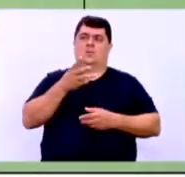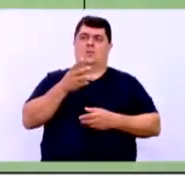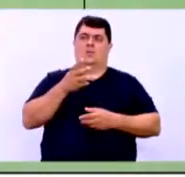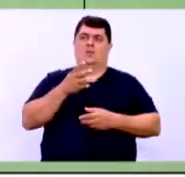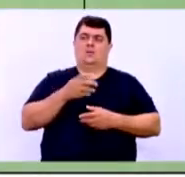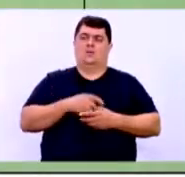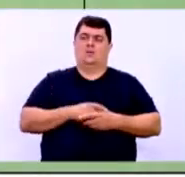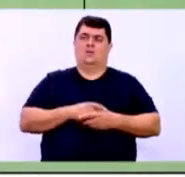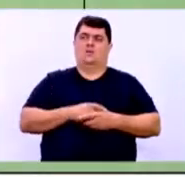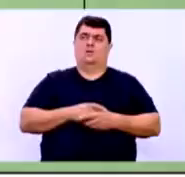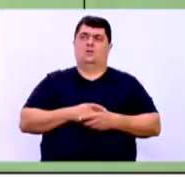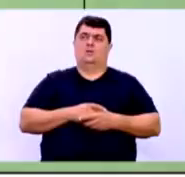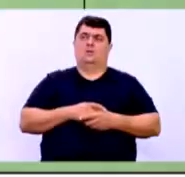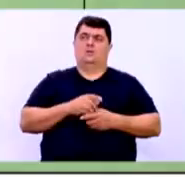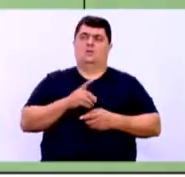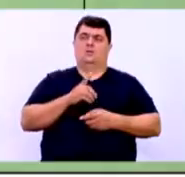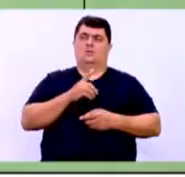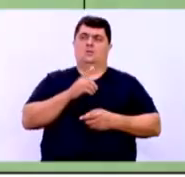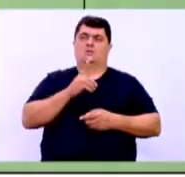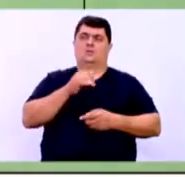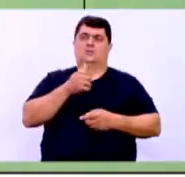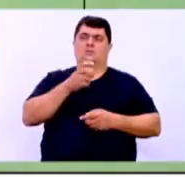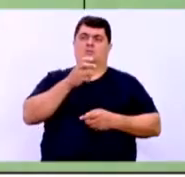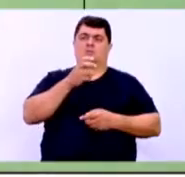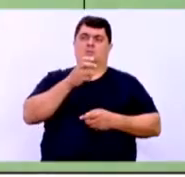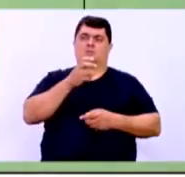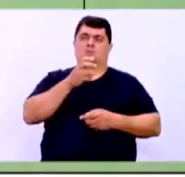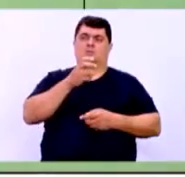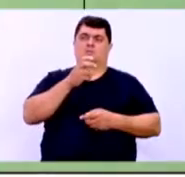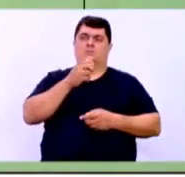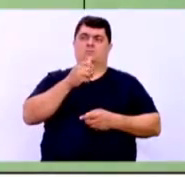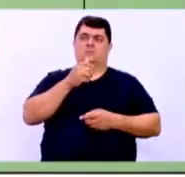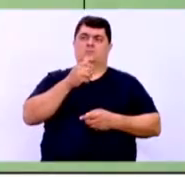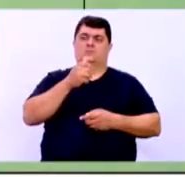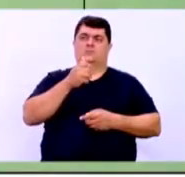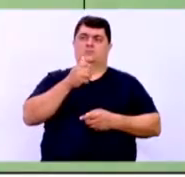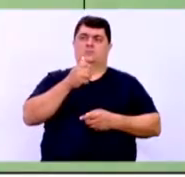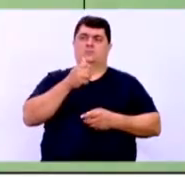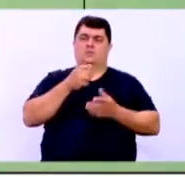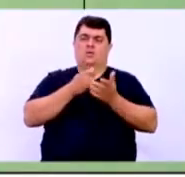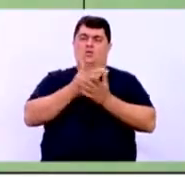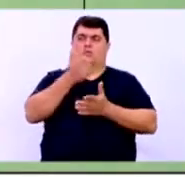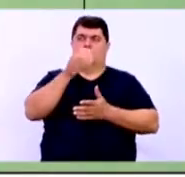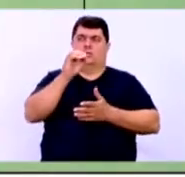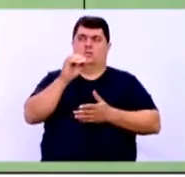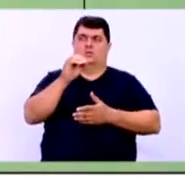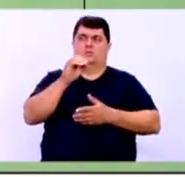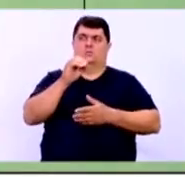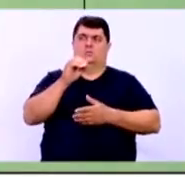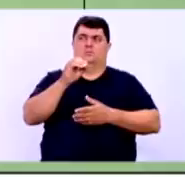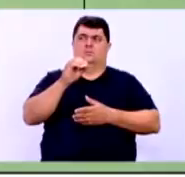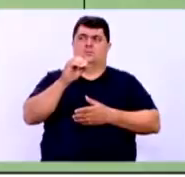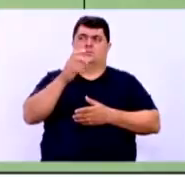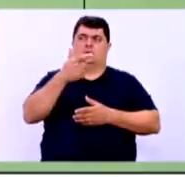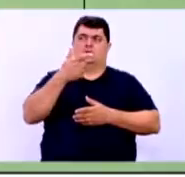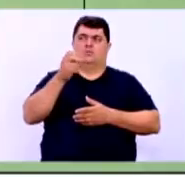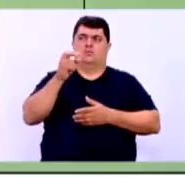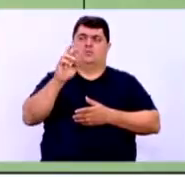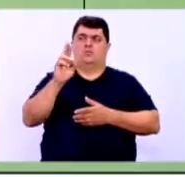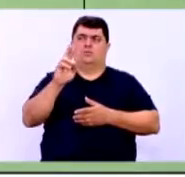Né, aqui já está ok. No dia 5, o que aconteceu? Dia 5, compra de 10 unidades,